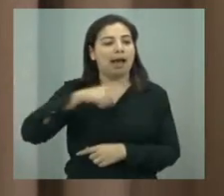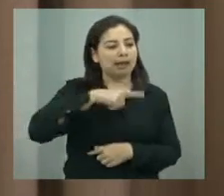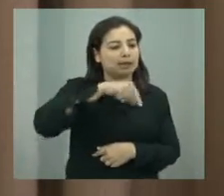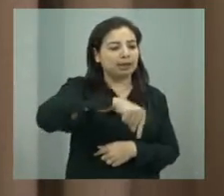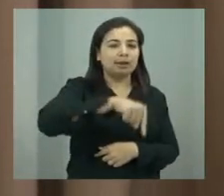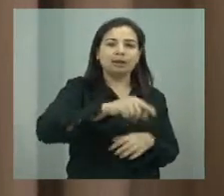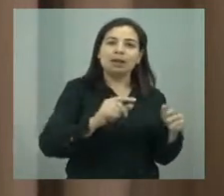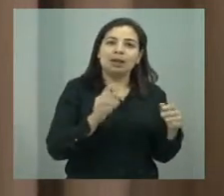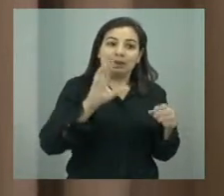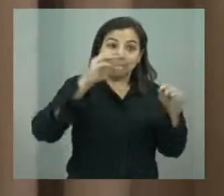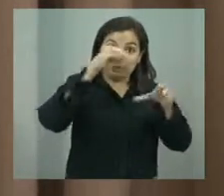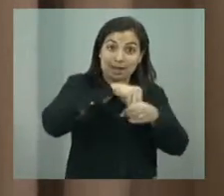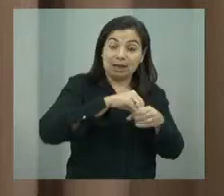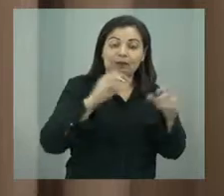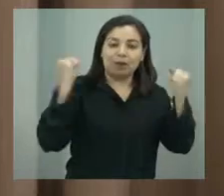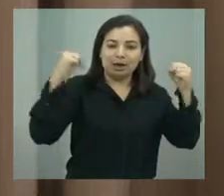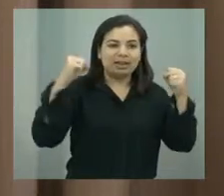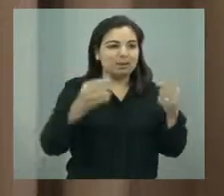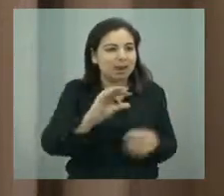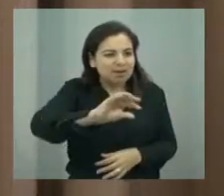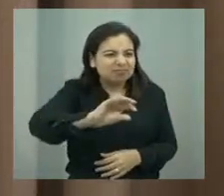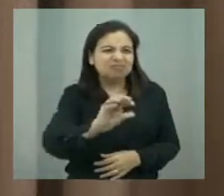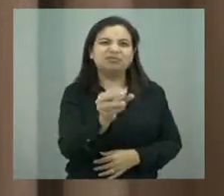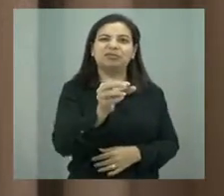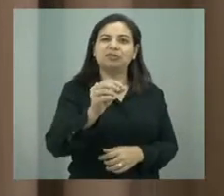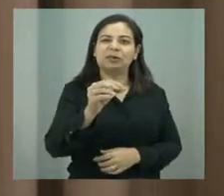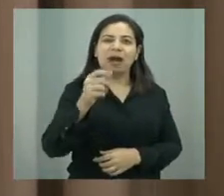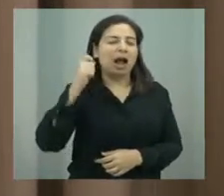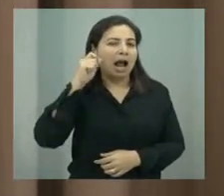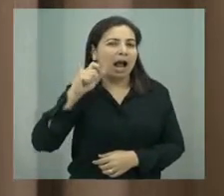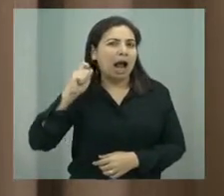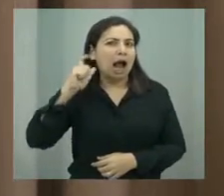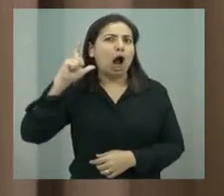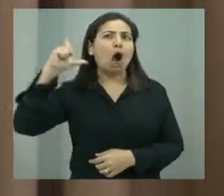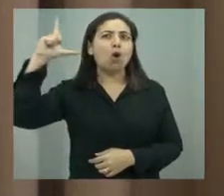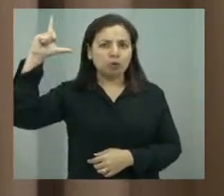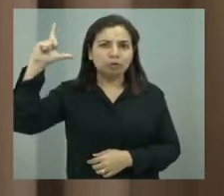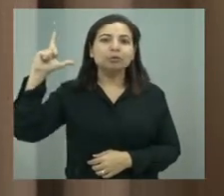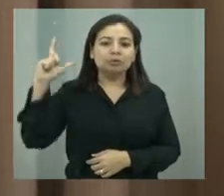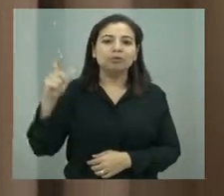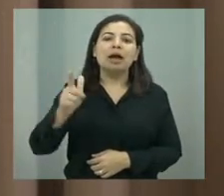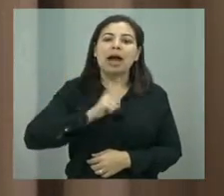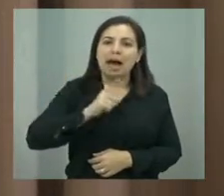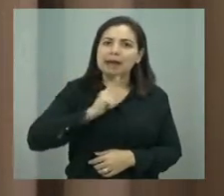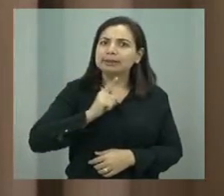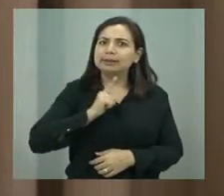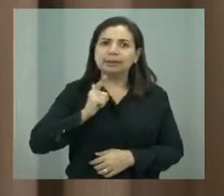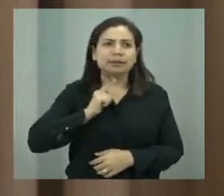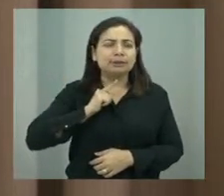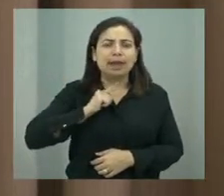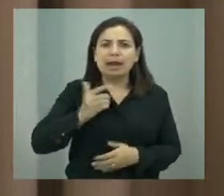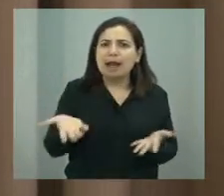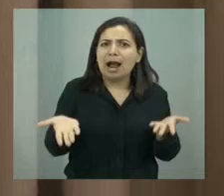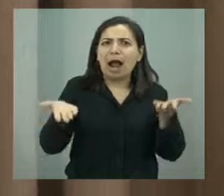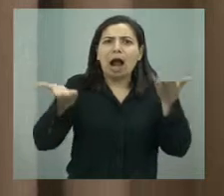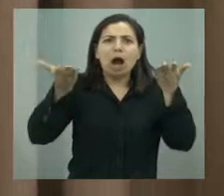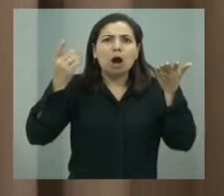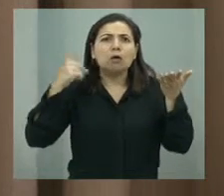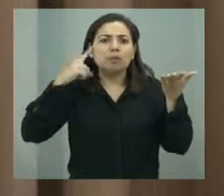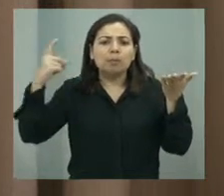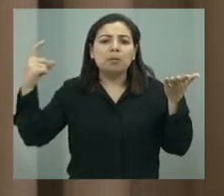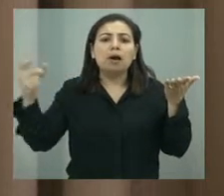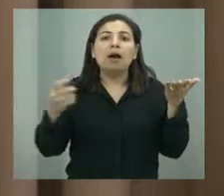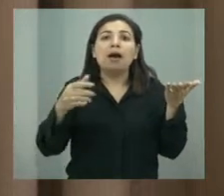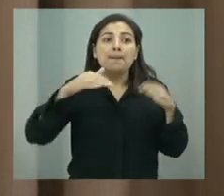o seu som e esquece tudo. Então, aumenta a quantidade de decibéis e você fica mais propenso ainda à